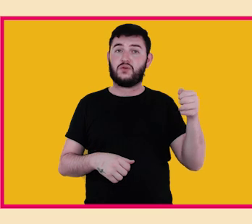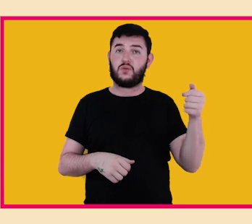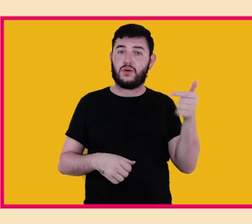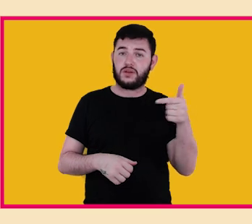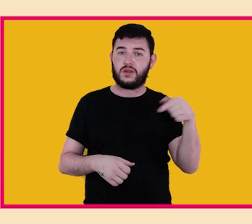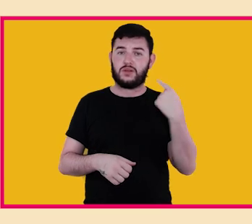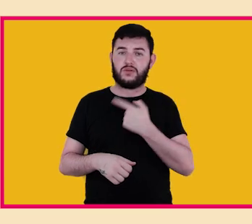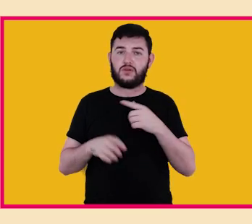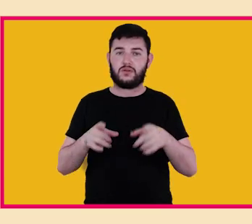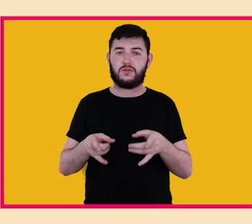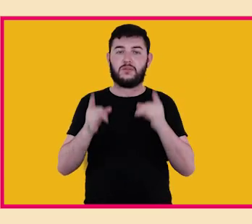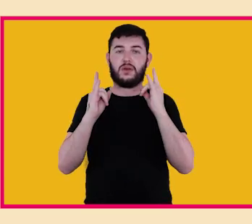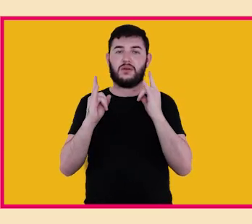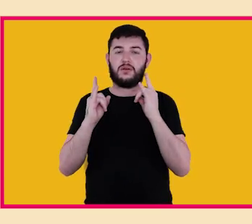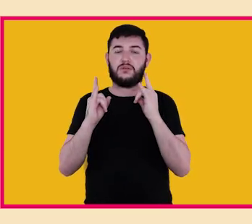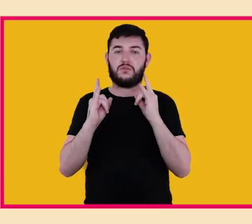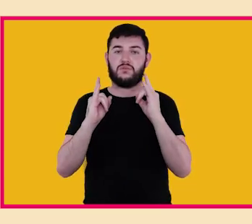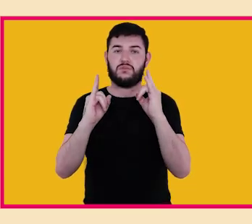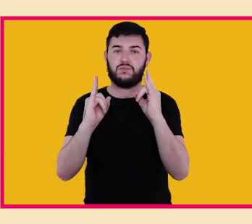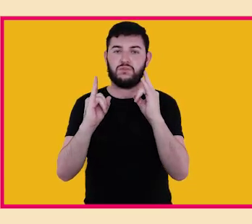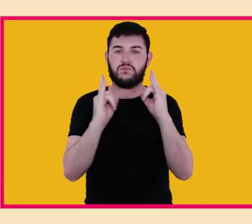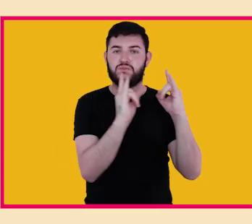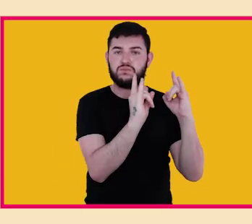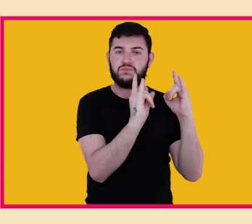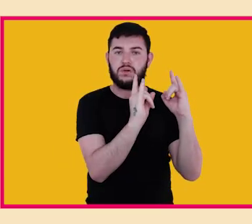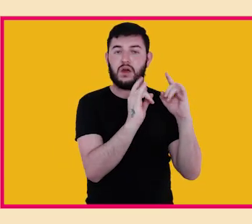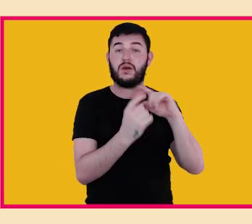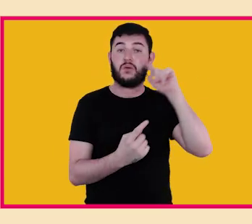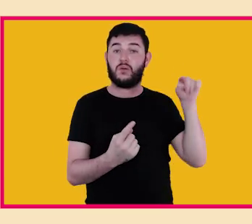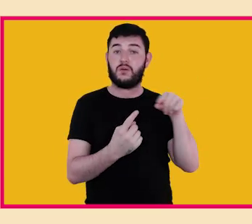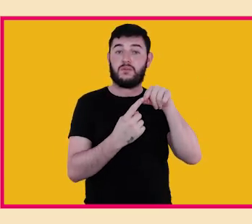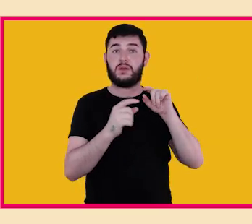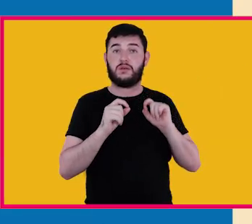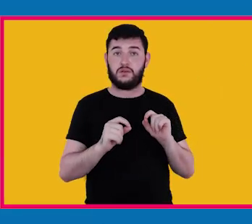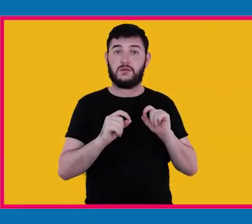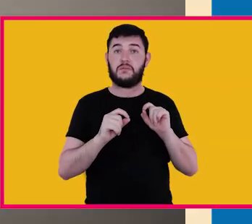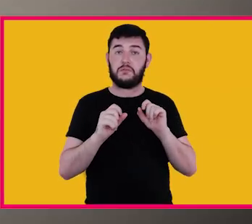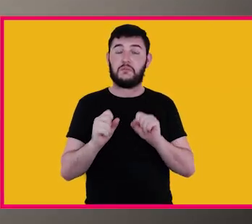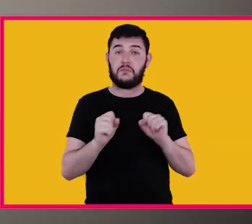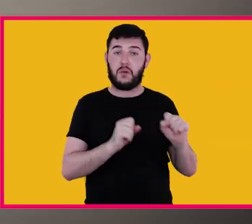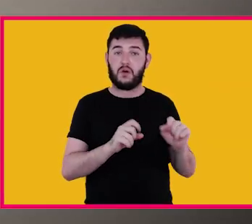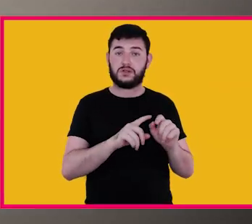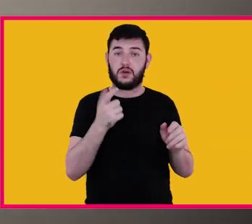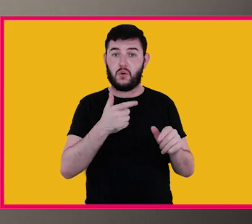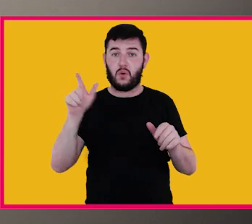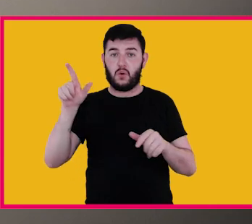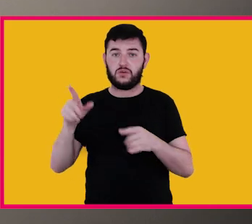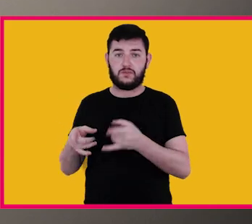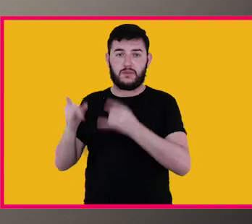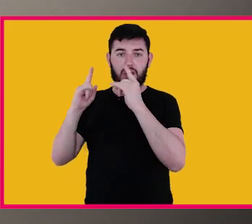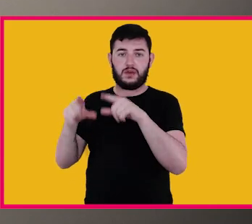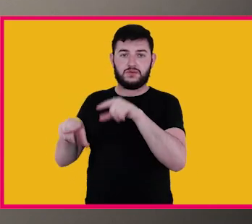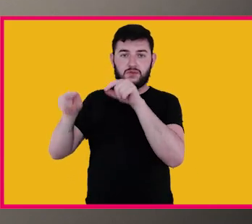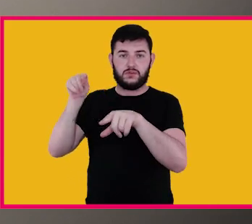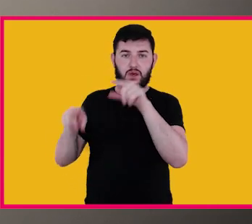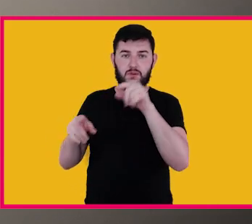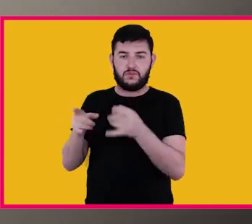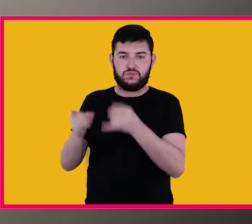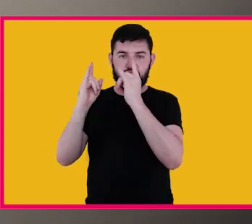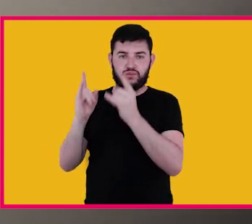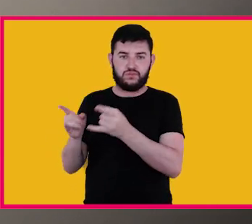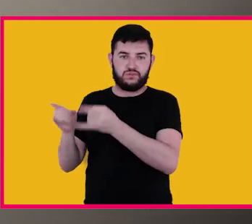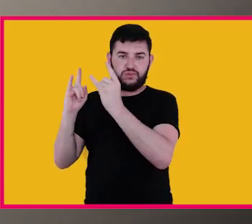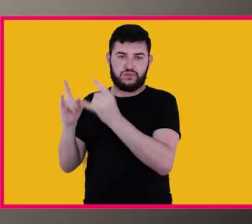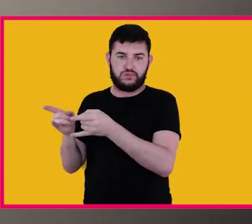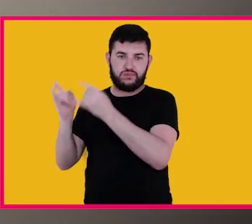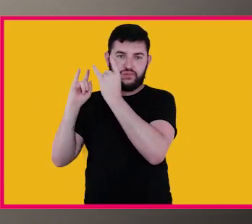mais à esquerda, para permitir as expansões dos módulos eletivos para o lado direito. Aqui, eu vou aproveitar que estamos nos referindo aos lados do